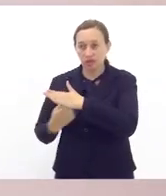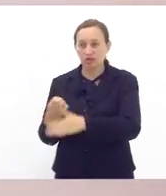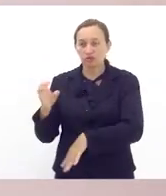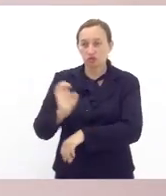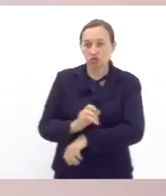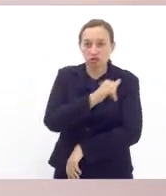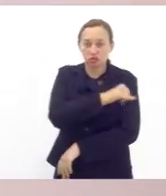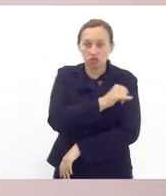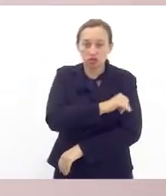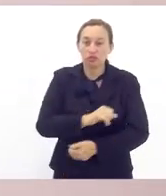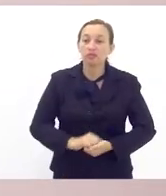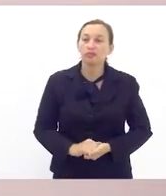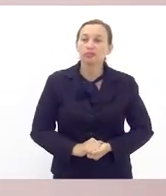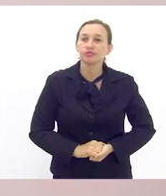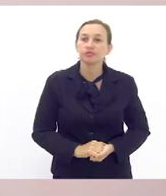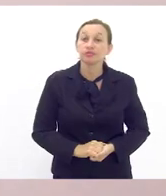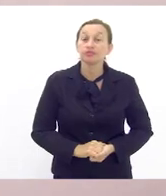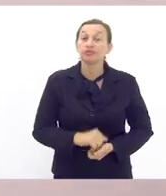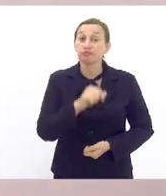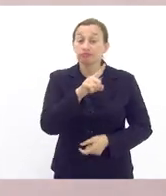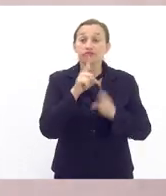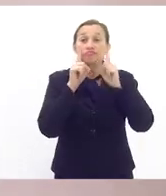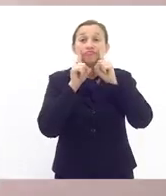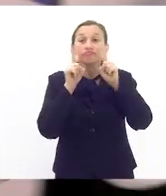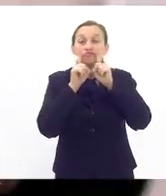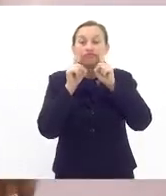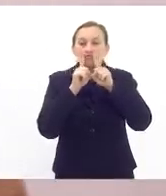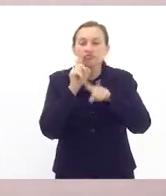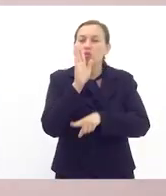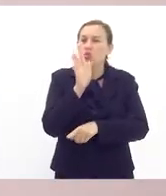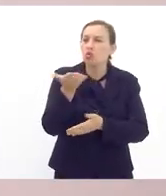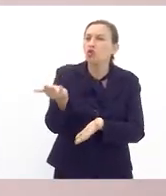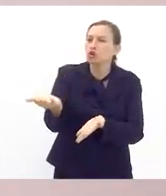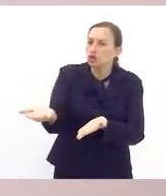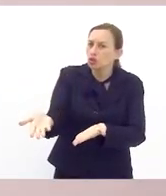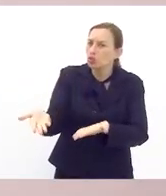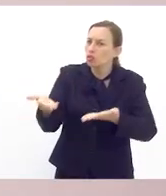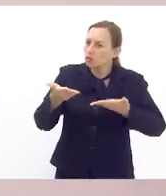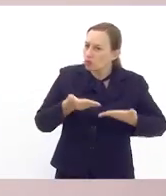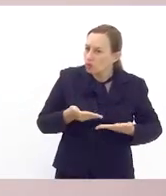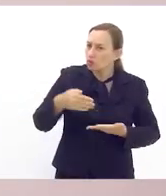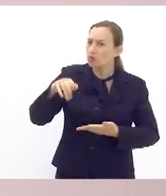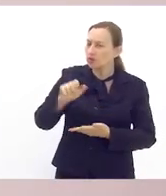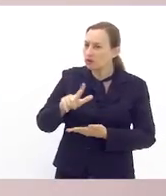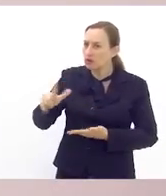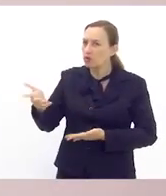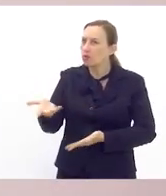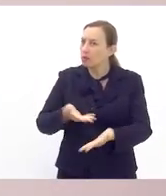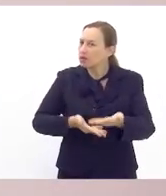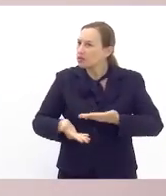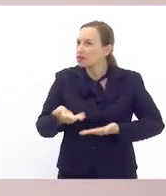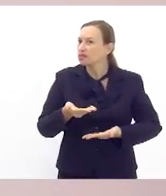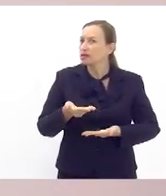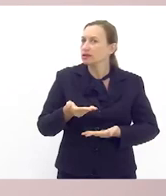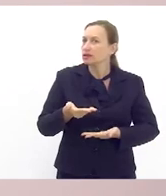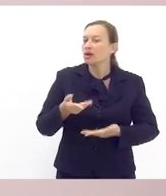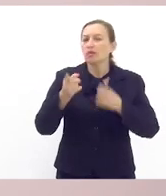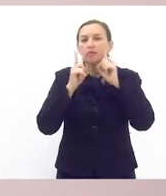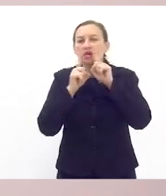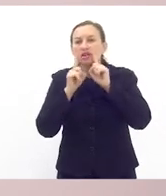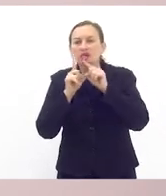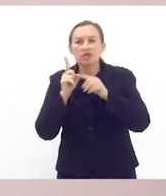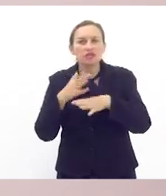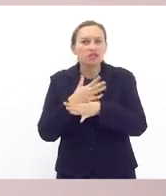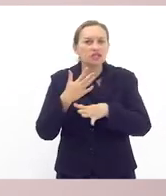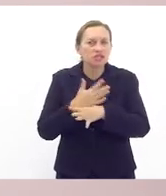do Rio de Janeiro lá em Maricá nós chamamos a enel para uma parceria é uma das